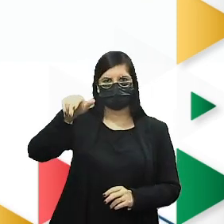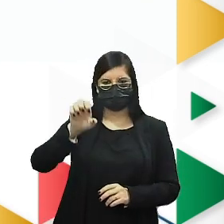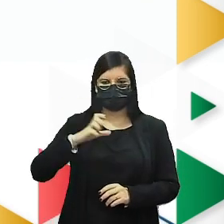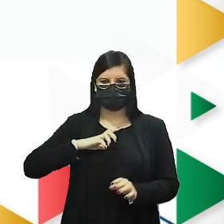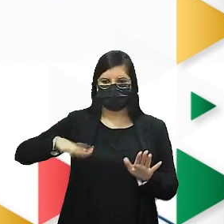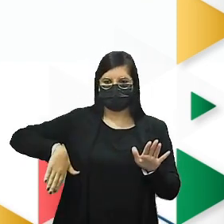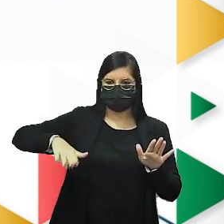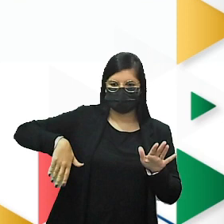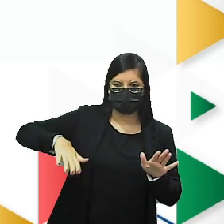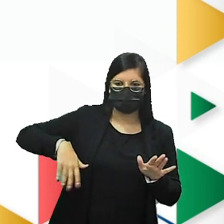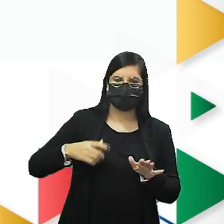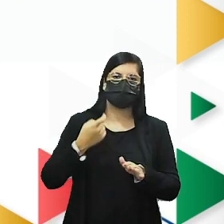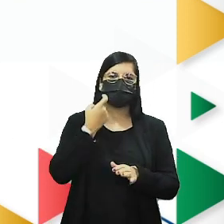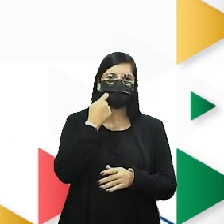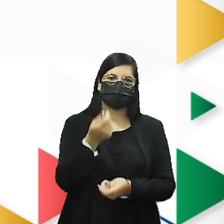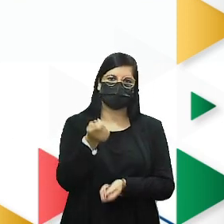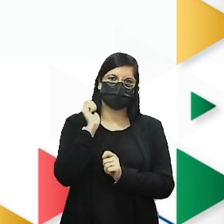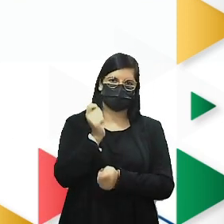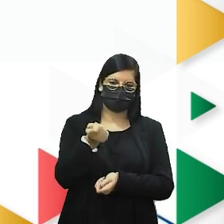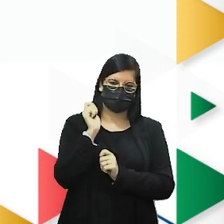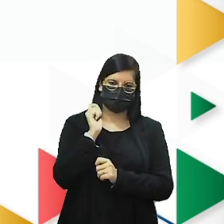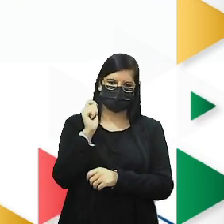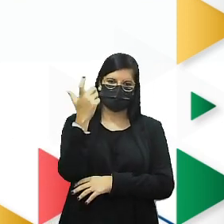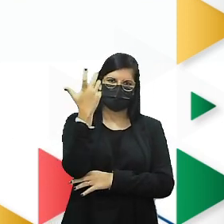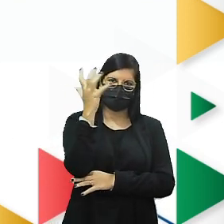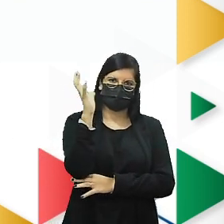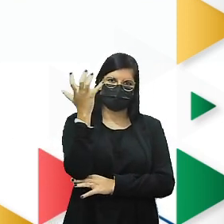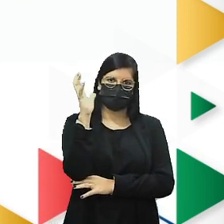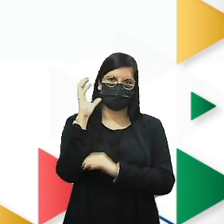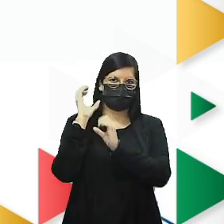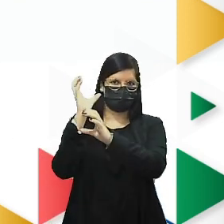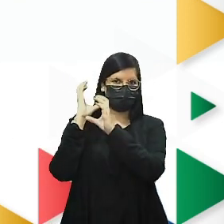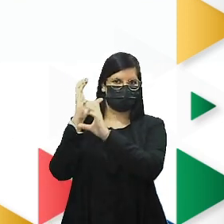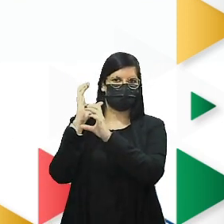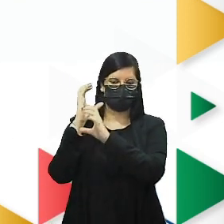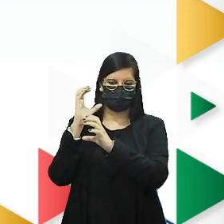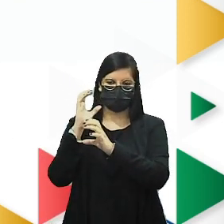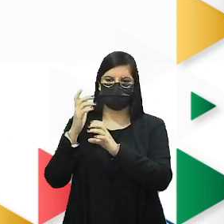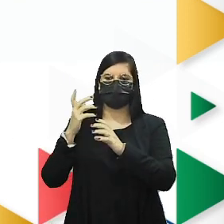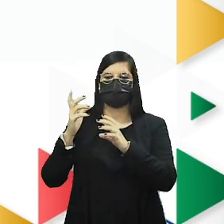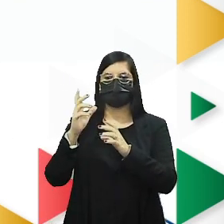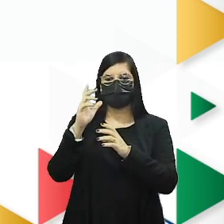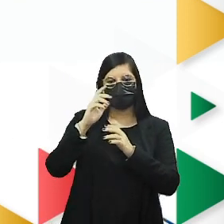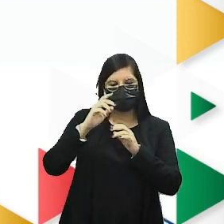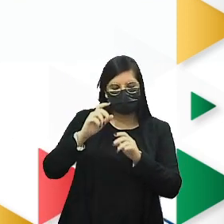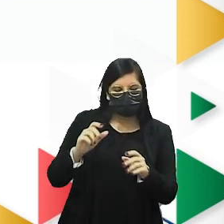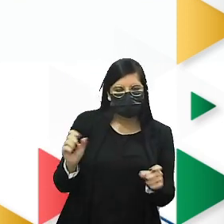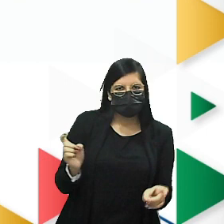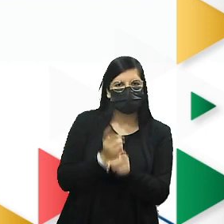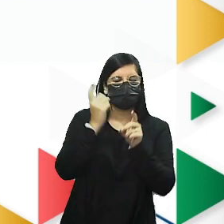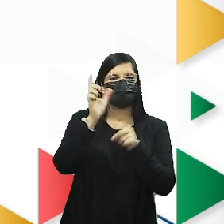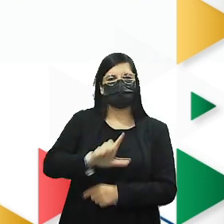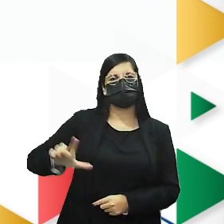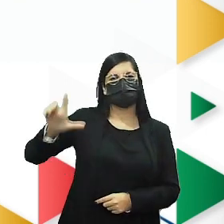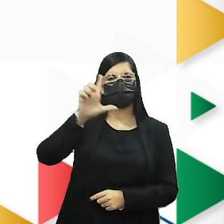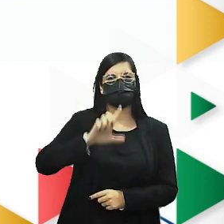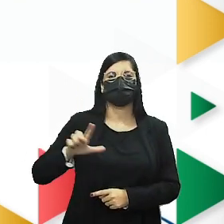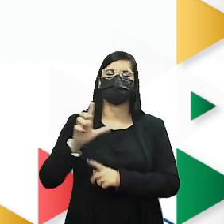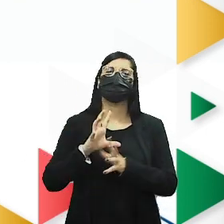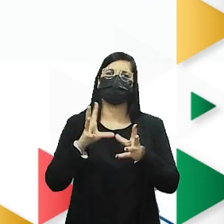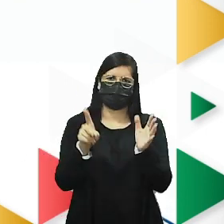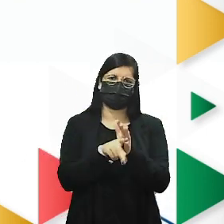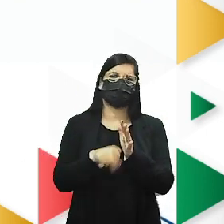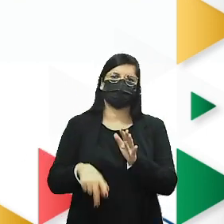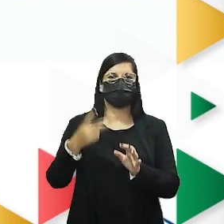praias, pescadores, coqueiros, superstições, adivinhações, literatura de cordel. Então, tudo que faz parte da nossa cultura, né? Então,